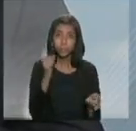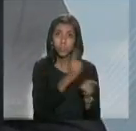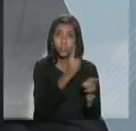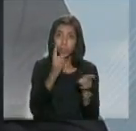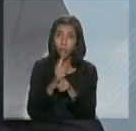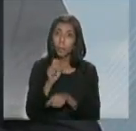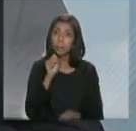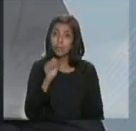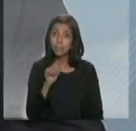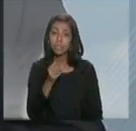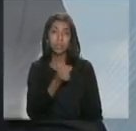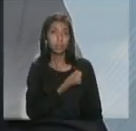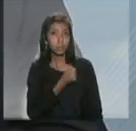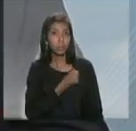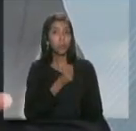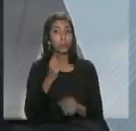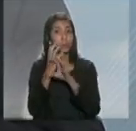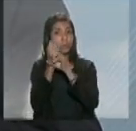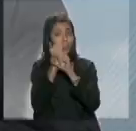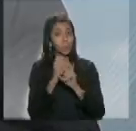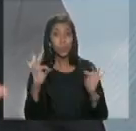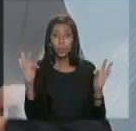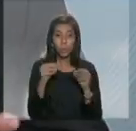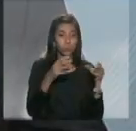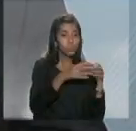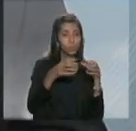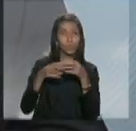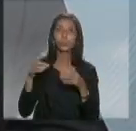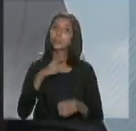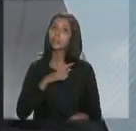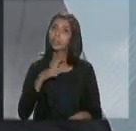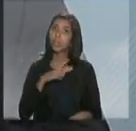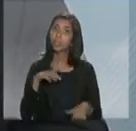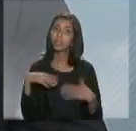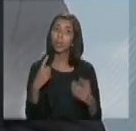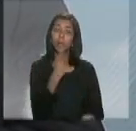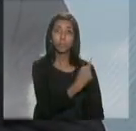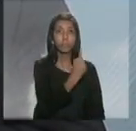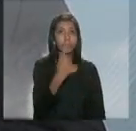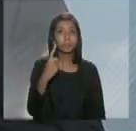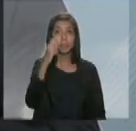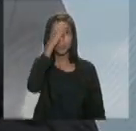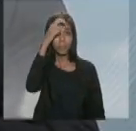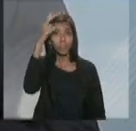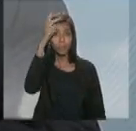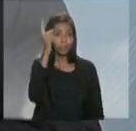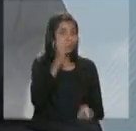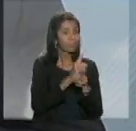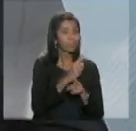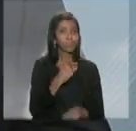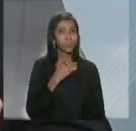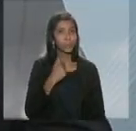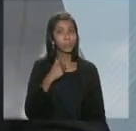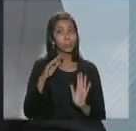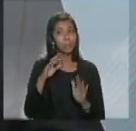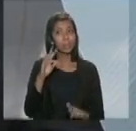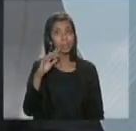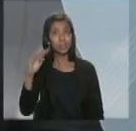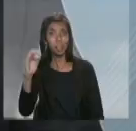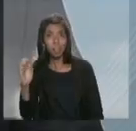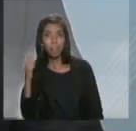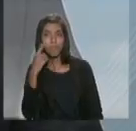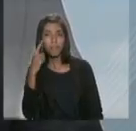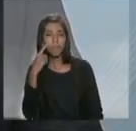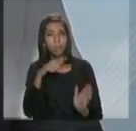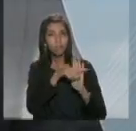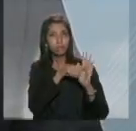uma acumulação quando você tem um banco de dados de folha de pagamento de todos os órgãos. Então, individualmente, a prefeitura não consegue identificar isso, mas o tribunal, através